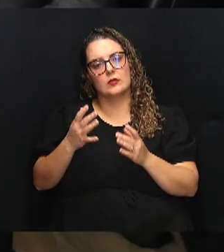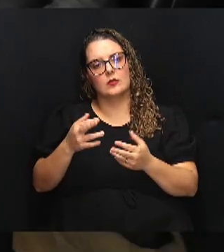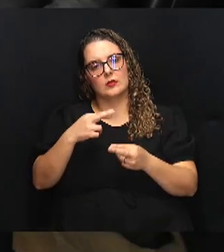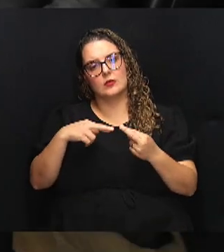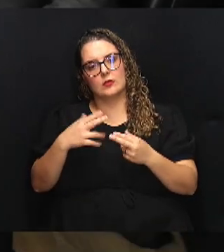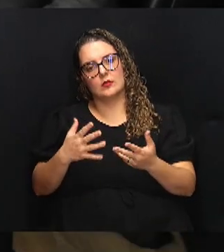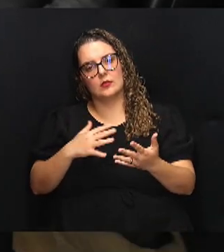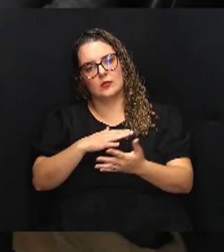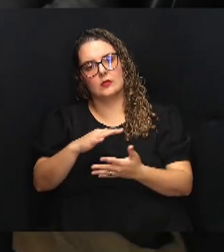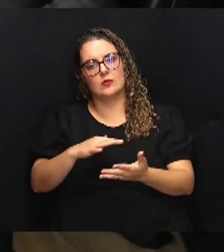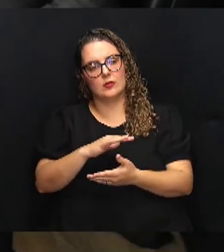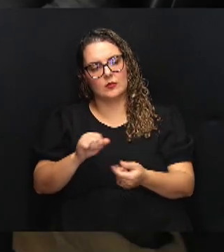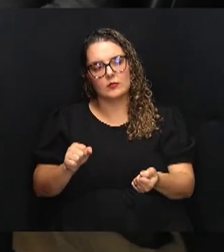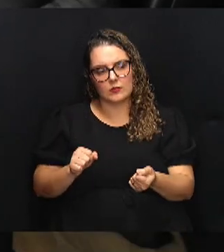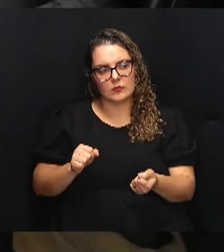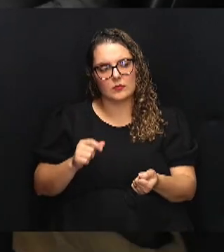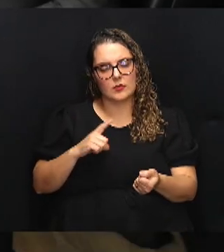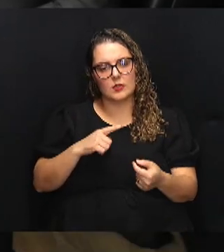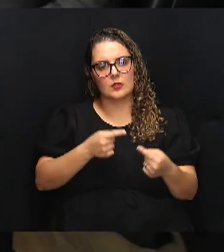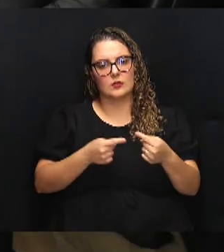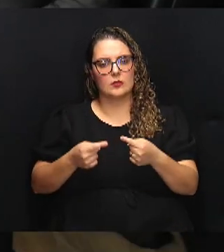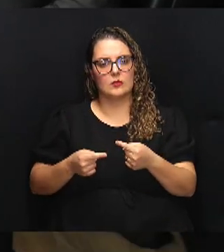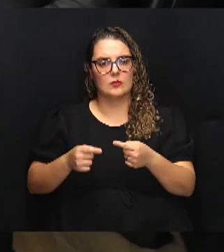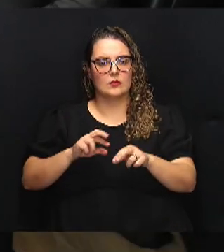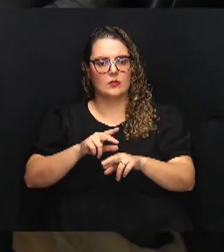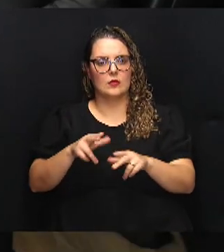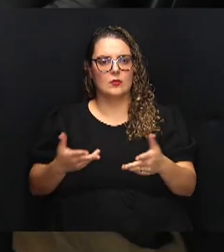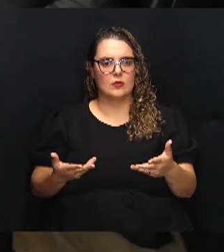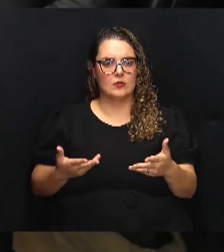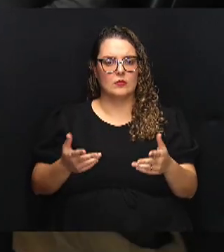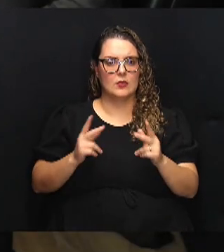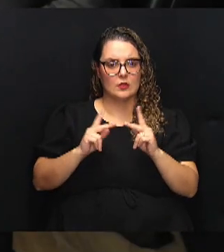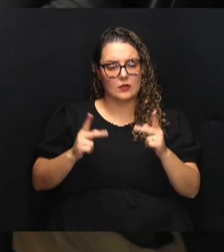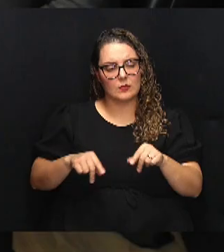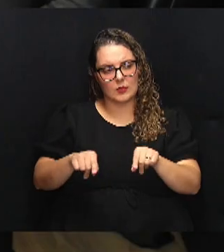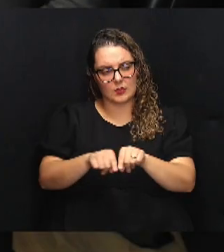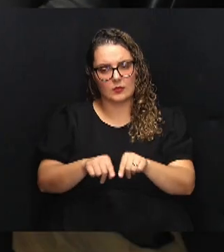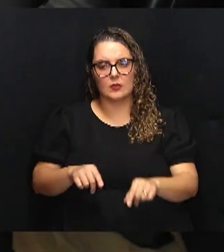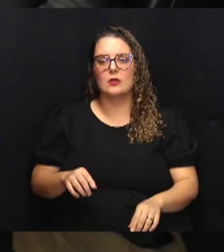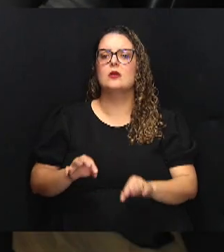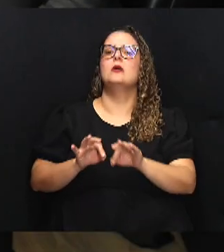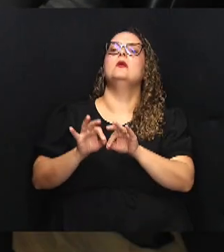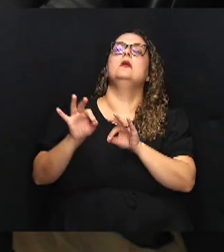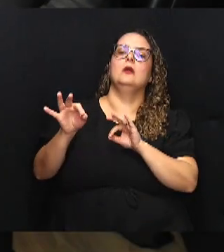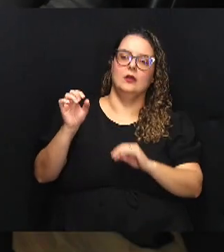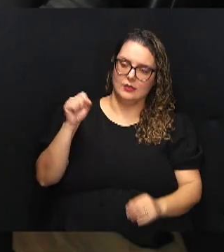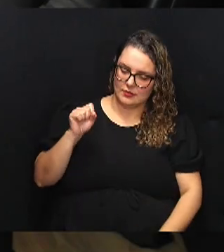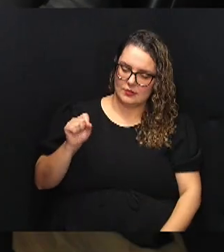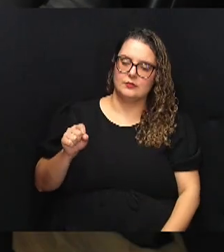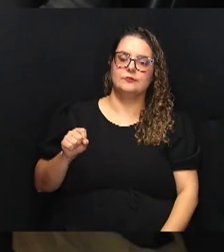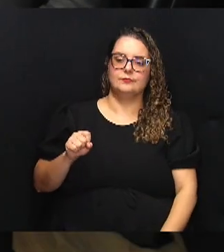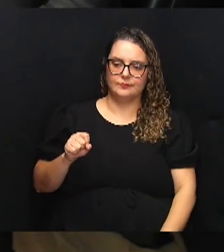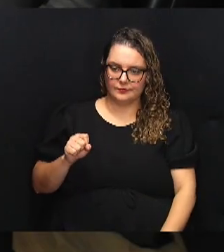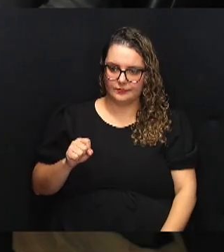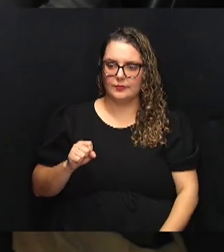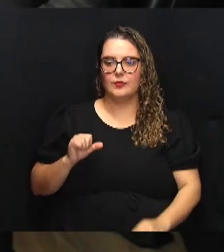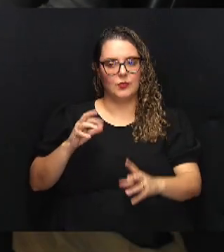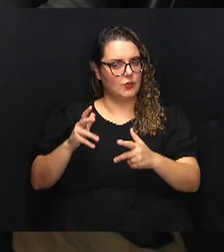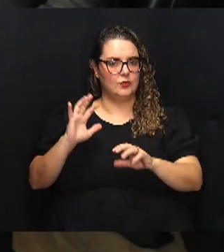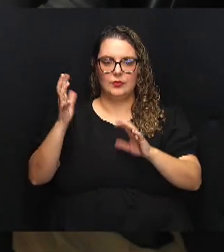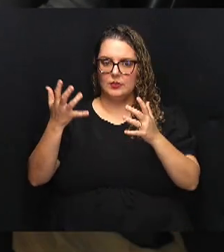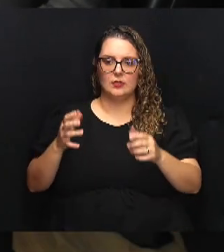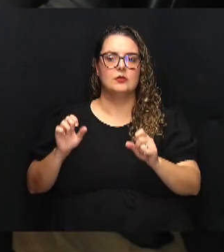de sustentabilidade? Tem se discutido bastante, mas essa questão de paz também? Estamos distante, né? Acho que por tudo que está acontecendo